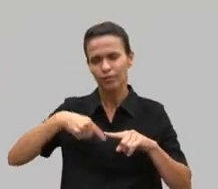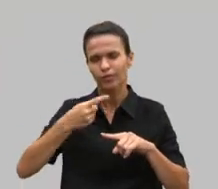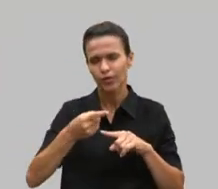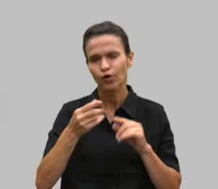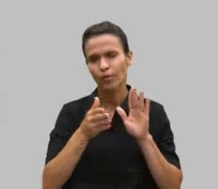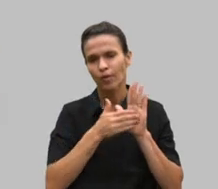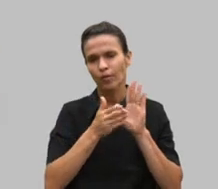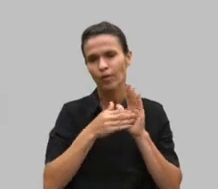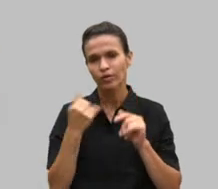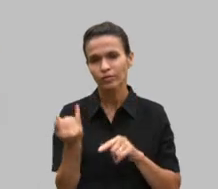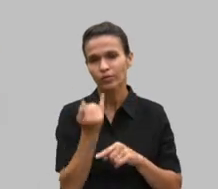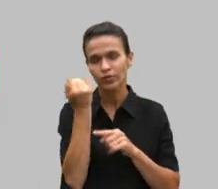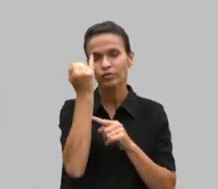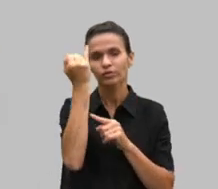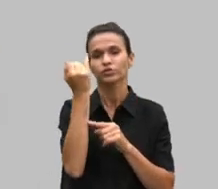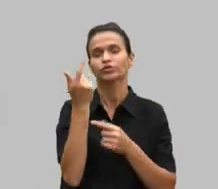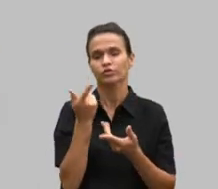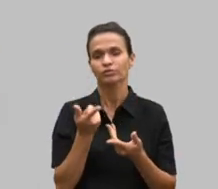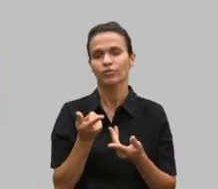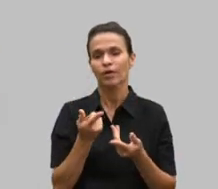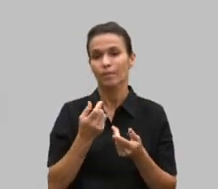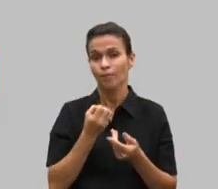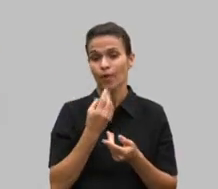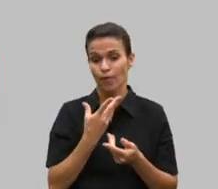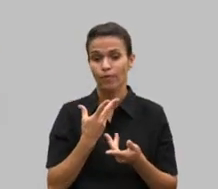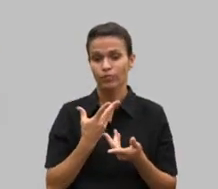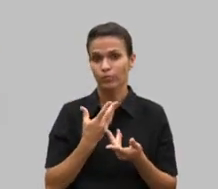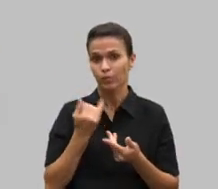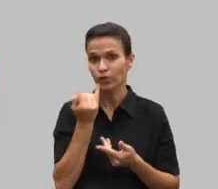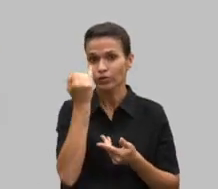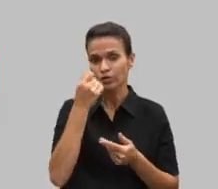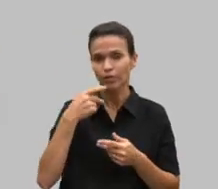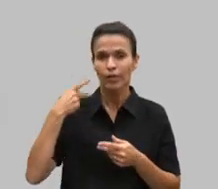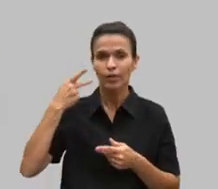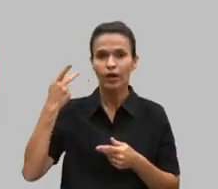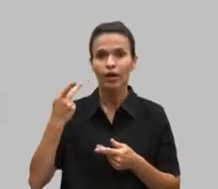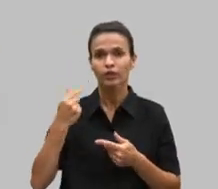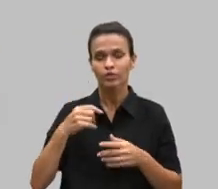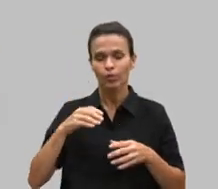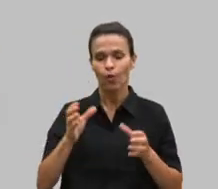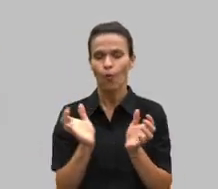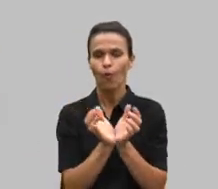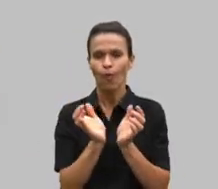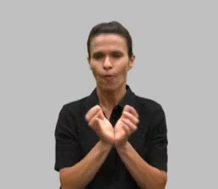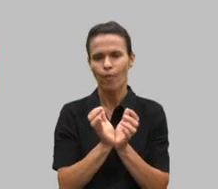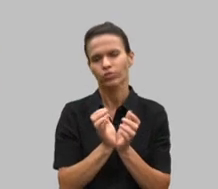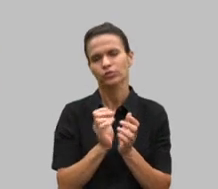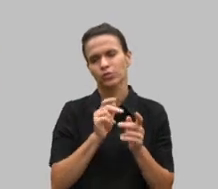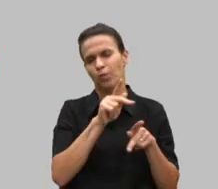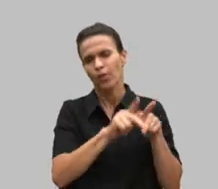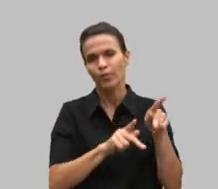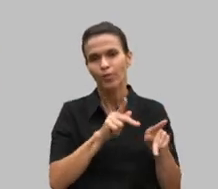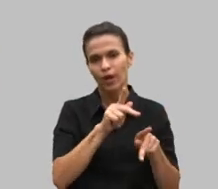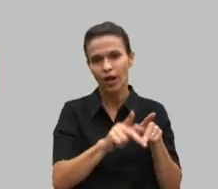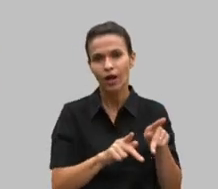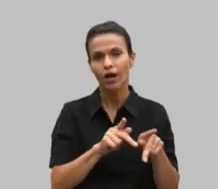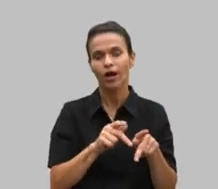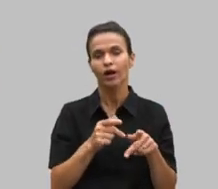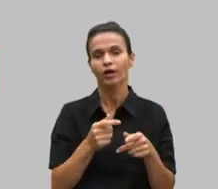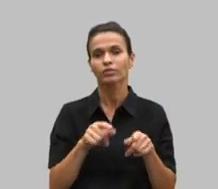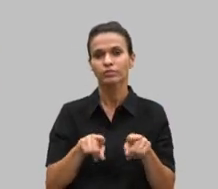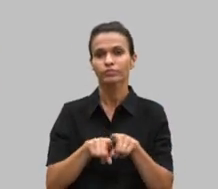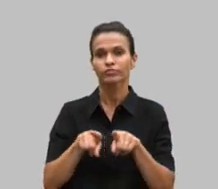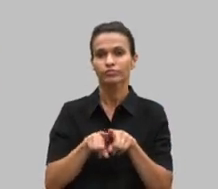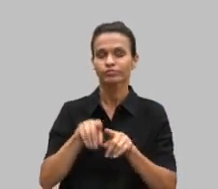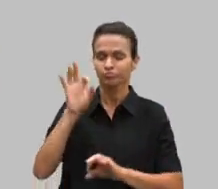importantes que vão servir muito aqui para o Parlamento através da nossa comissão de Participação Popular através de de legislações que nós podemos